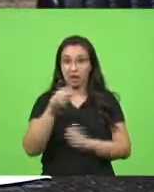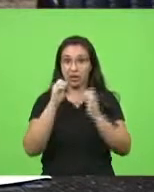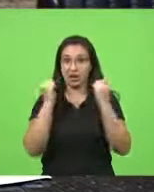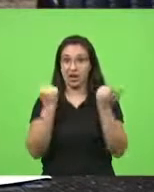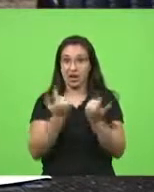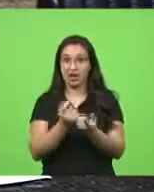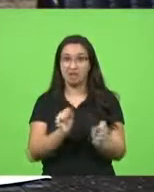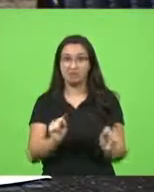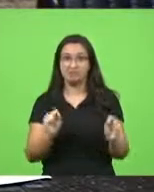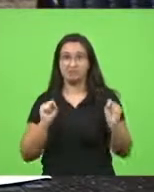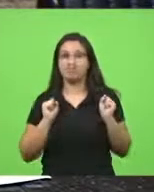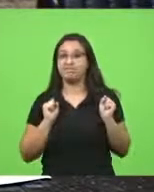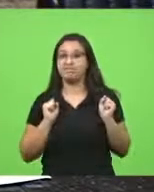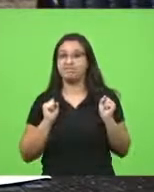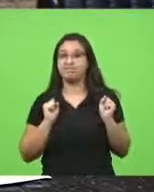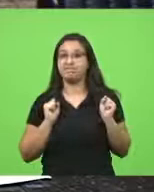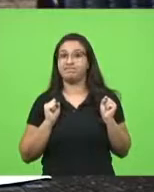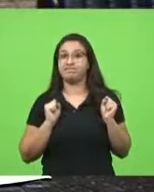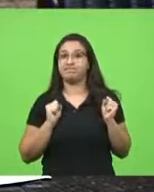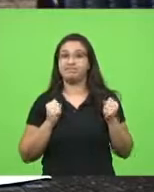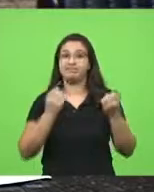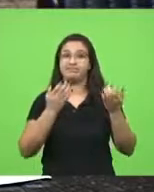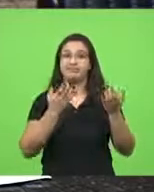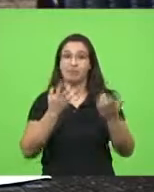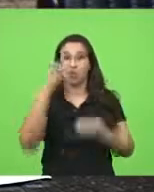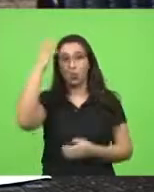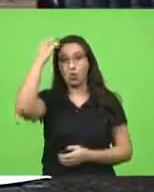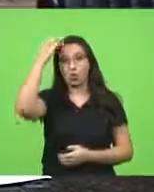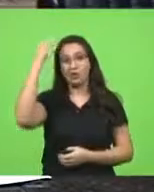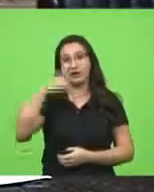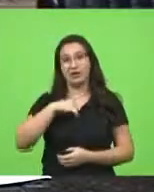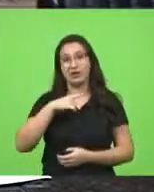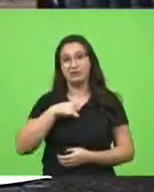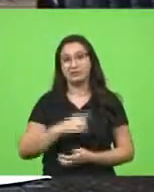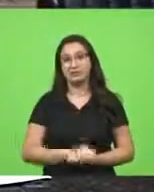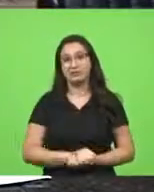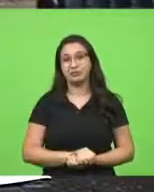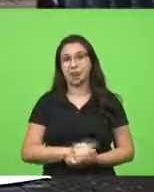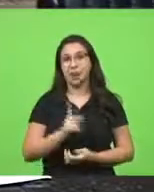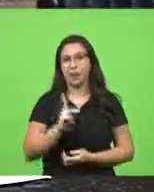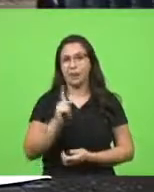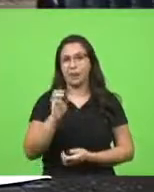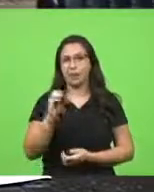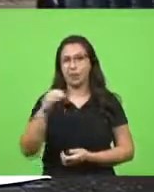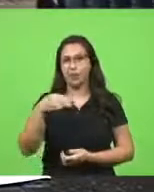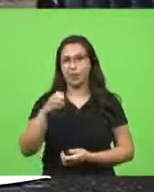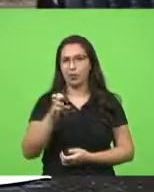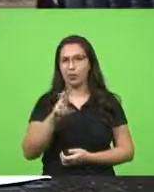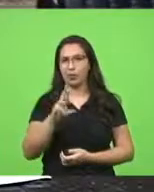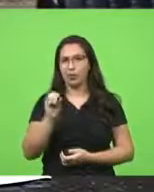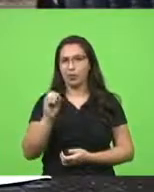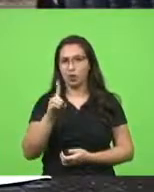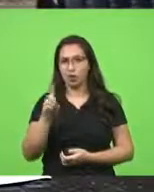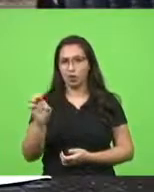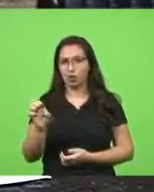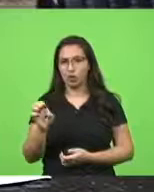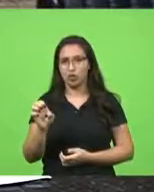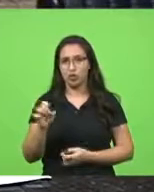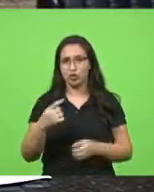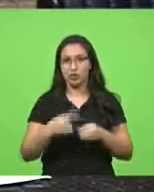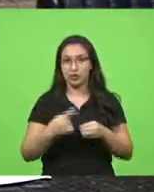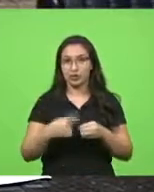assediadas. Primeiro, cito um caso de Pomerode. Em Pomerode, agora, no início do mês, uma